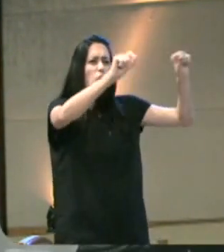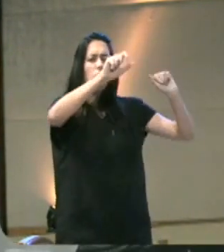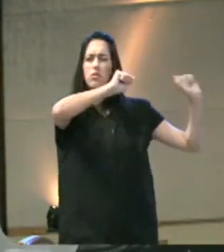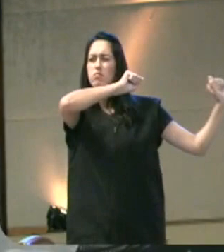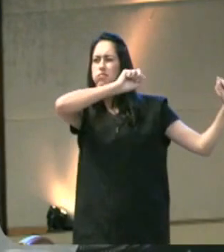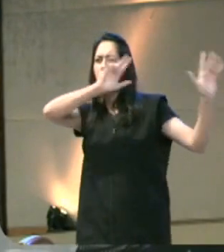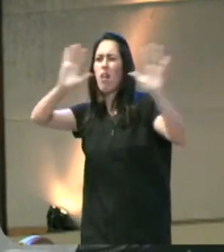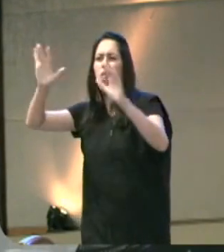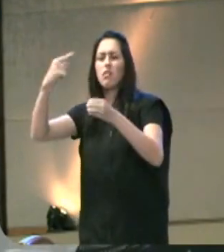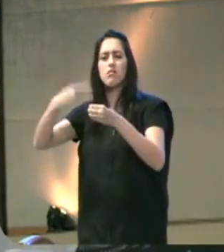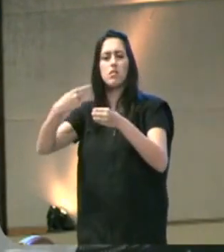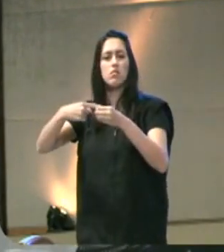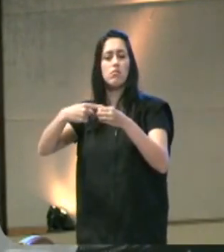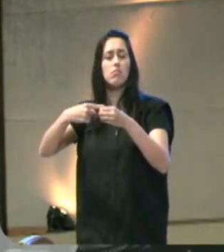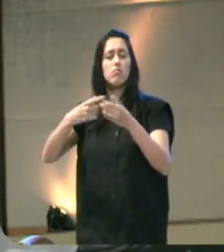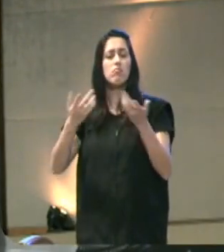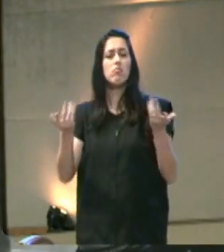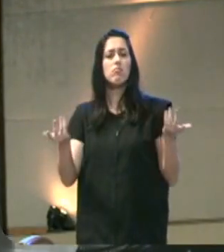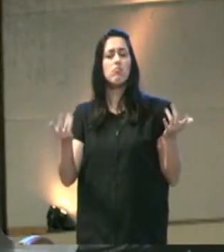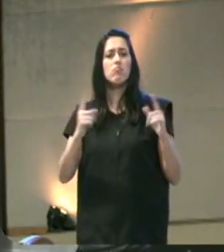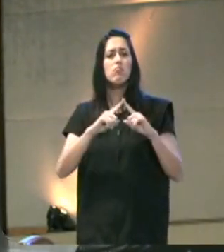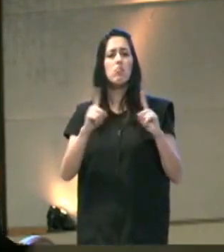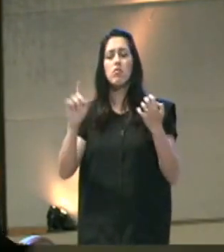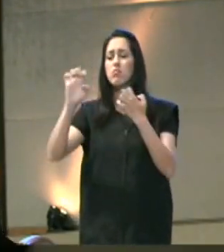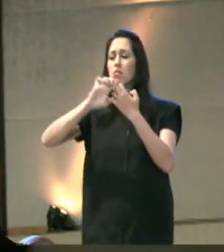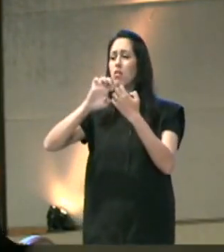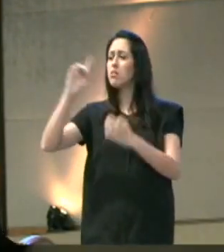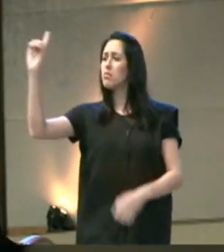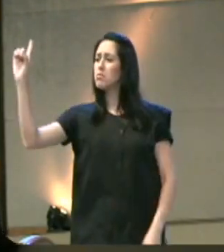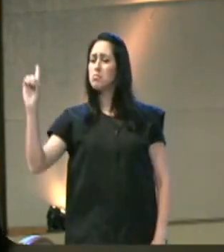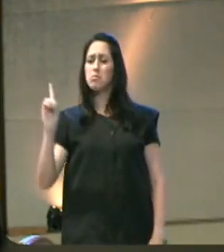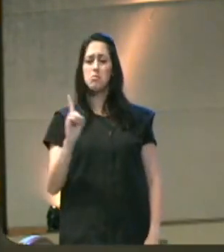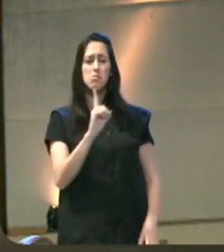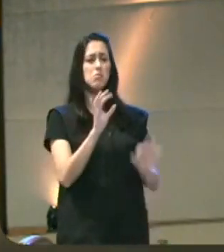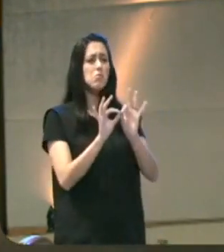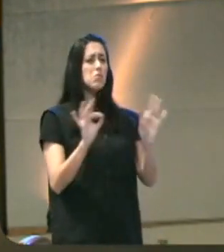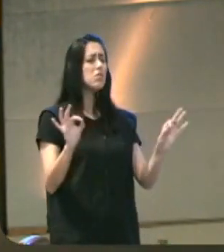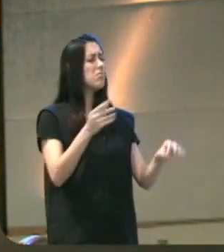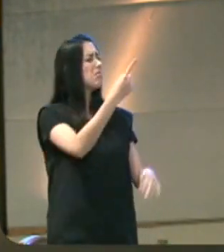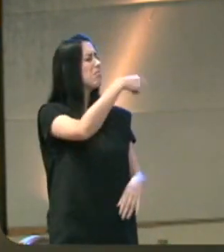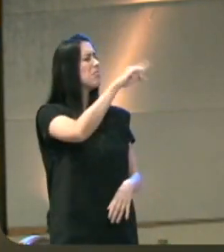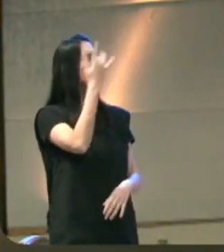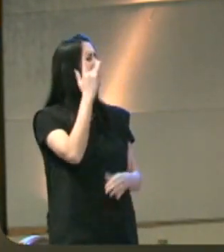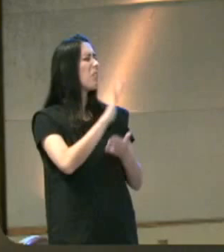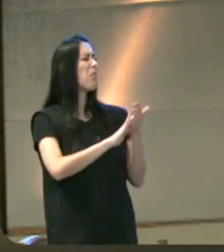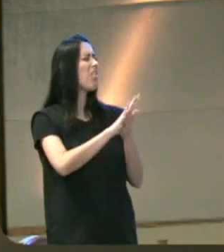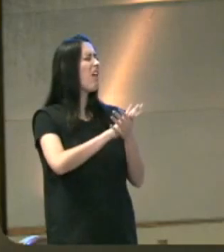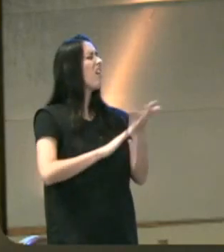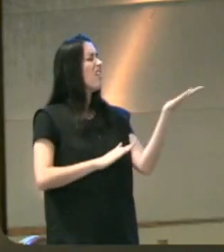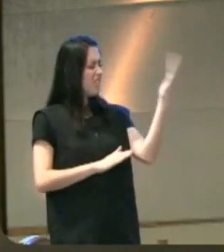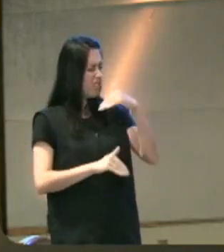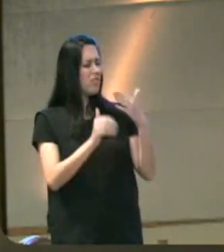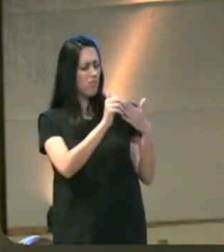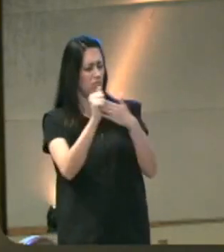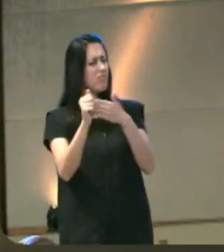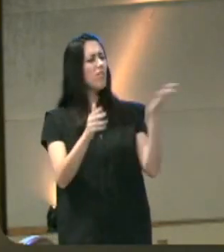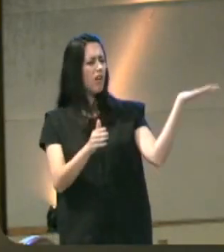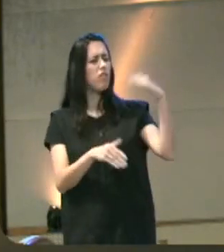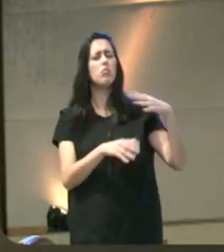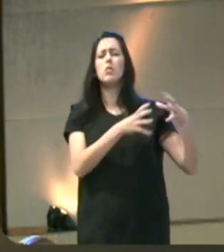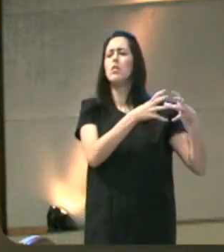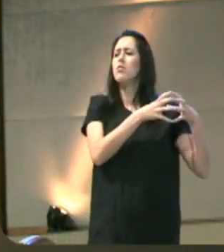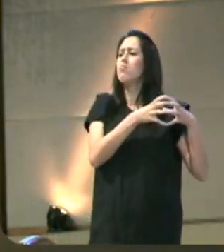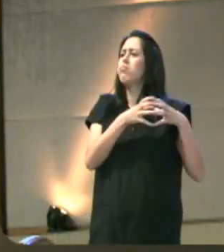bélico. Mas apresenta-se Eliseu diante deles e diz assim: eu vou ensinar o caminho para vocês. E ele vai na direção da cidade